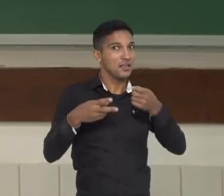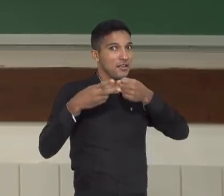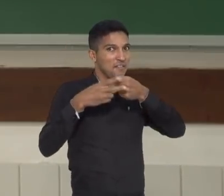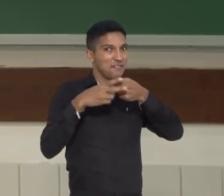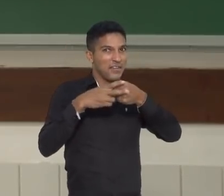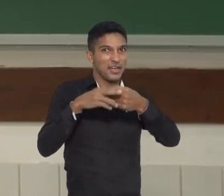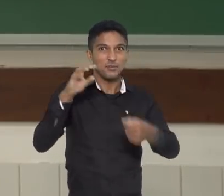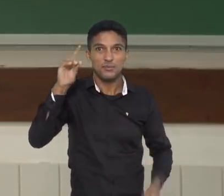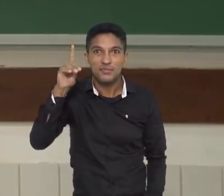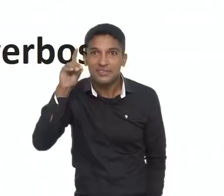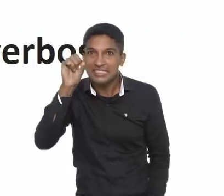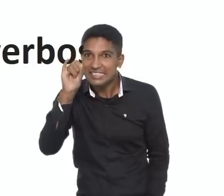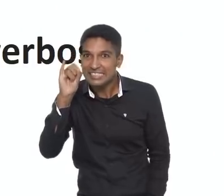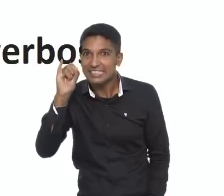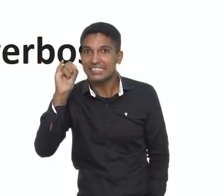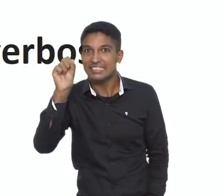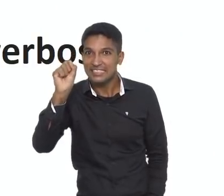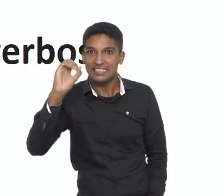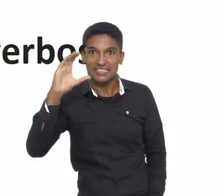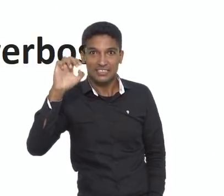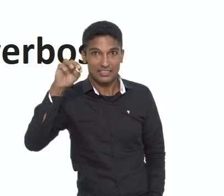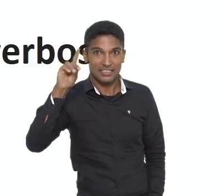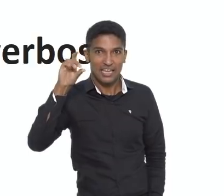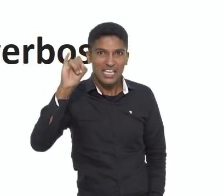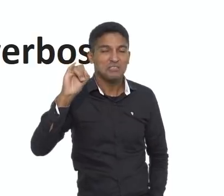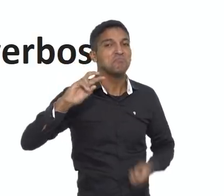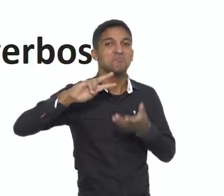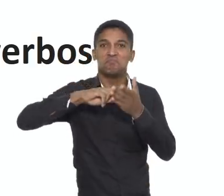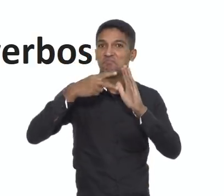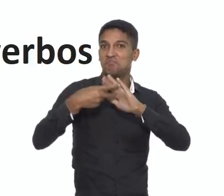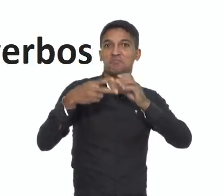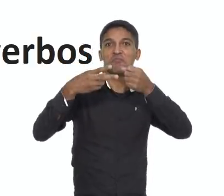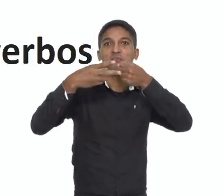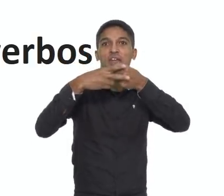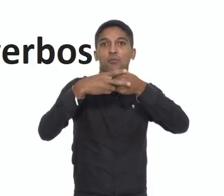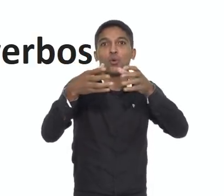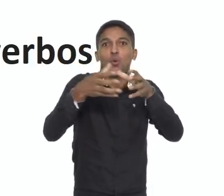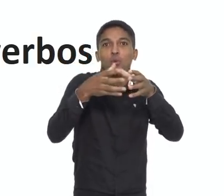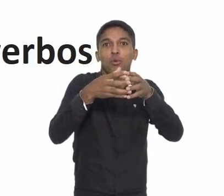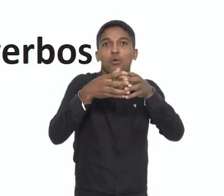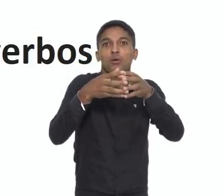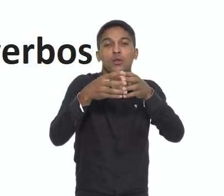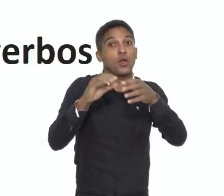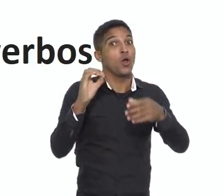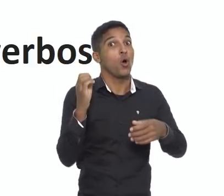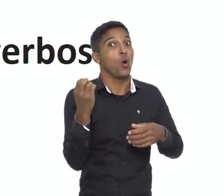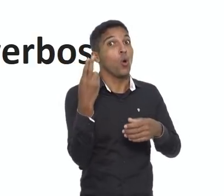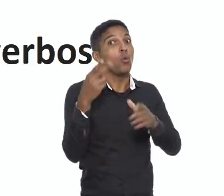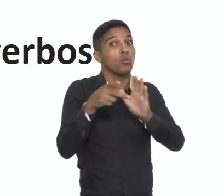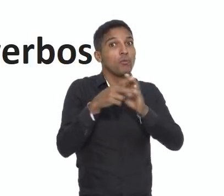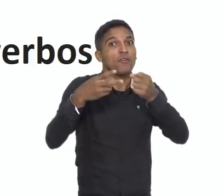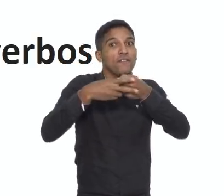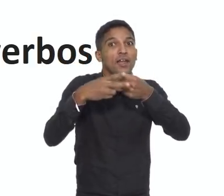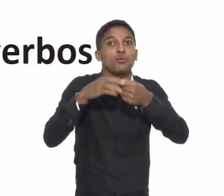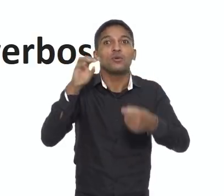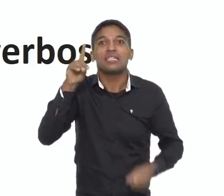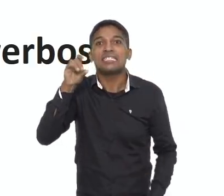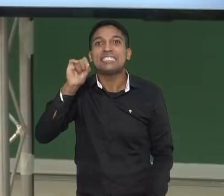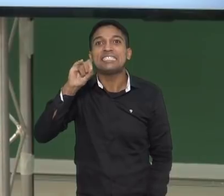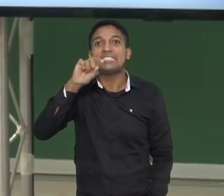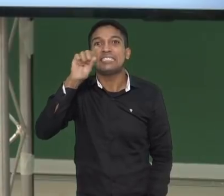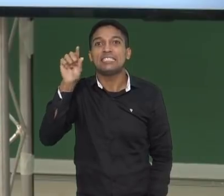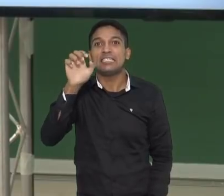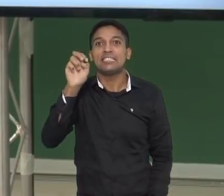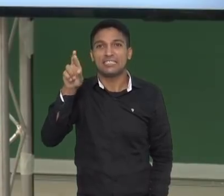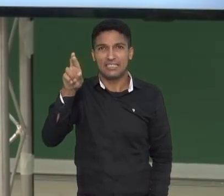de sende. Então, observe, os verbos de sende ou de dizer. Lembra que eu